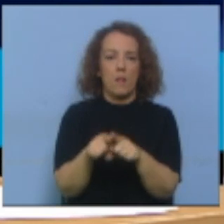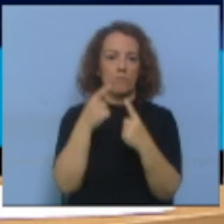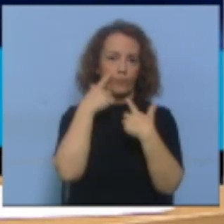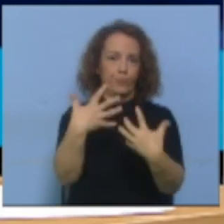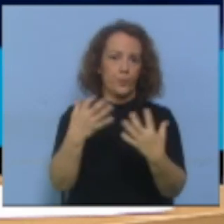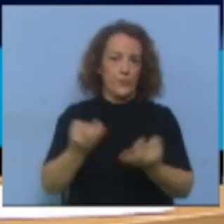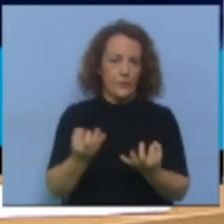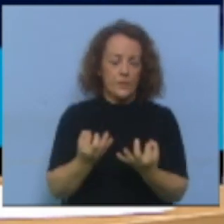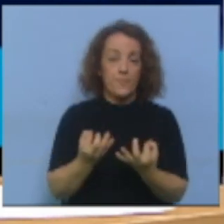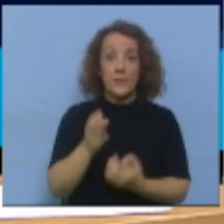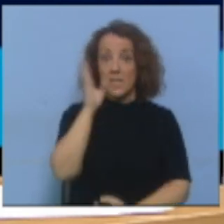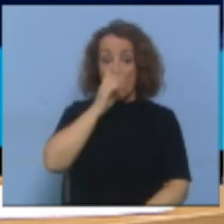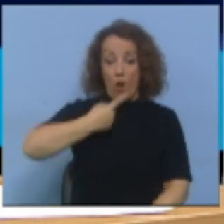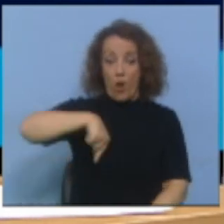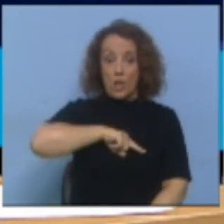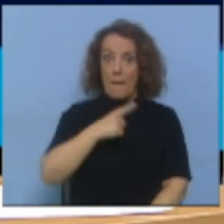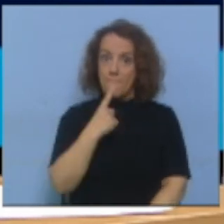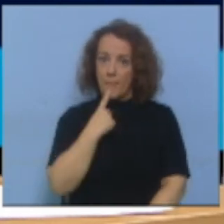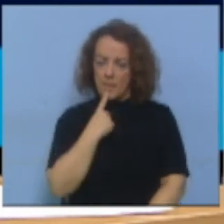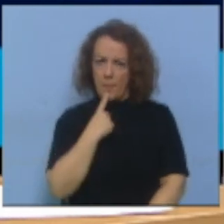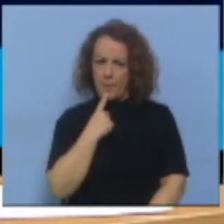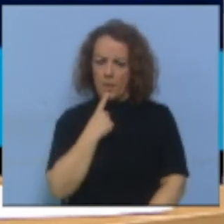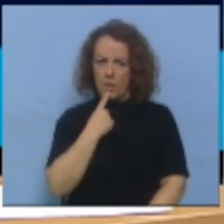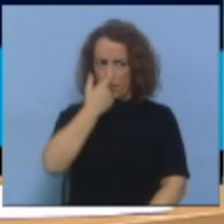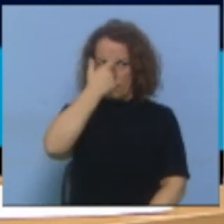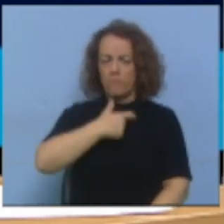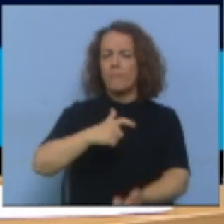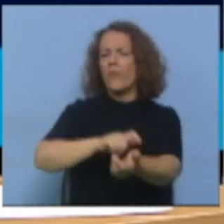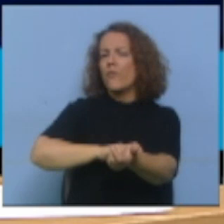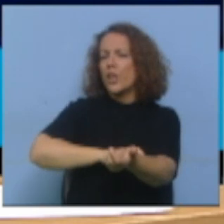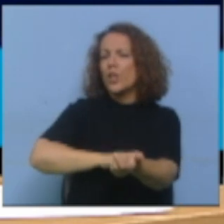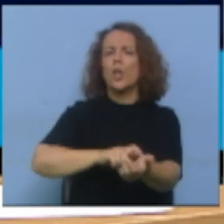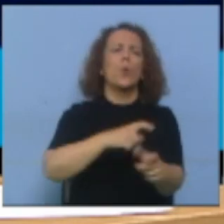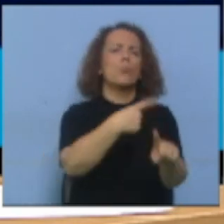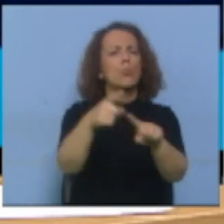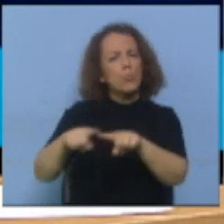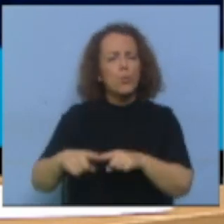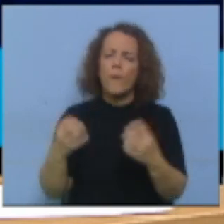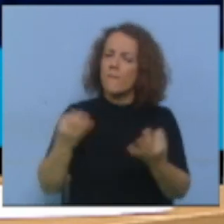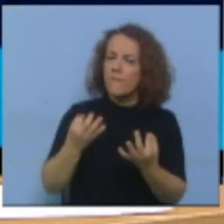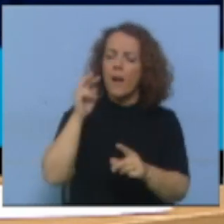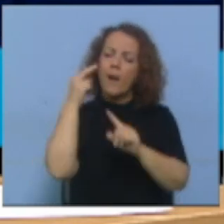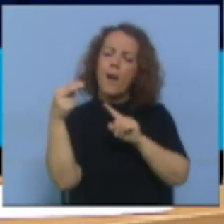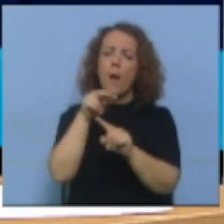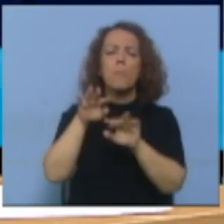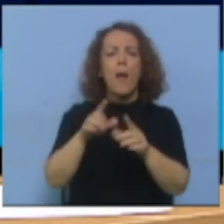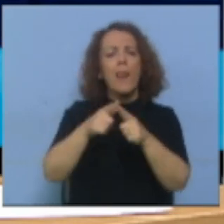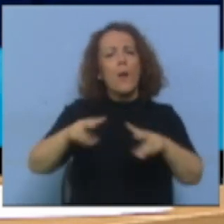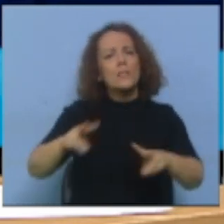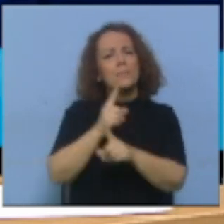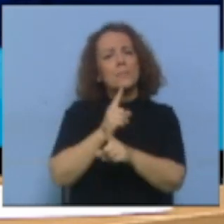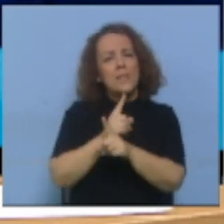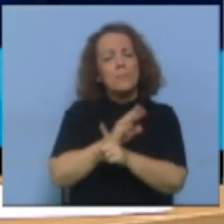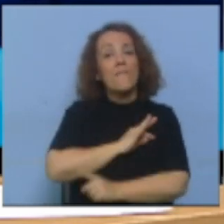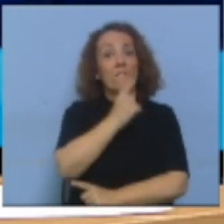determinante. Se nós percebermos que, apesar das nossas diferenças de feitio, de visões, de abordagens, nós temos a mesma linguagem, que é a linguagem